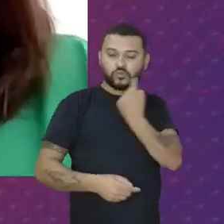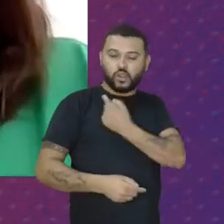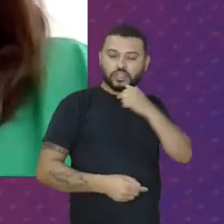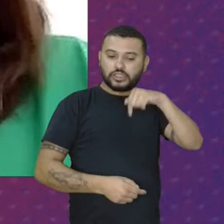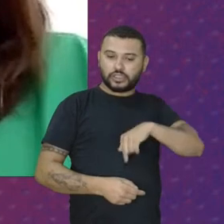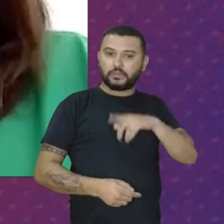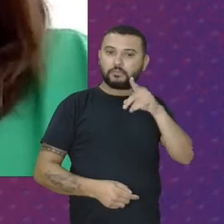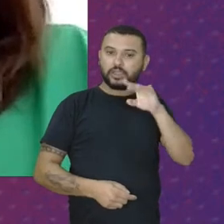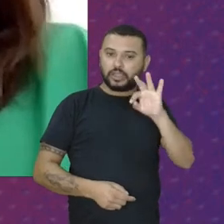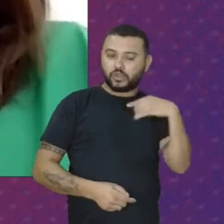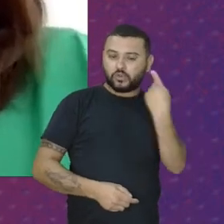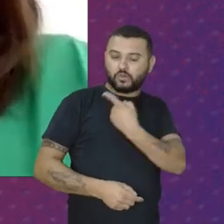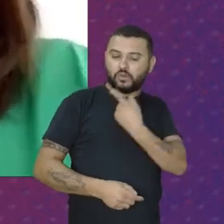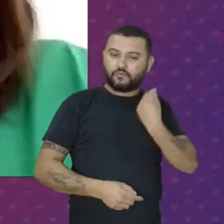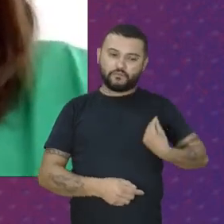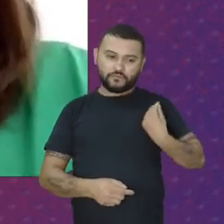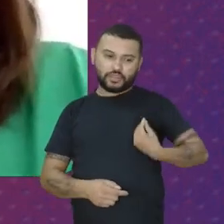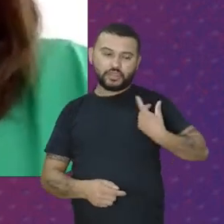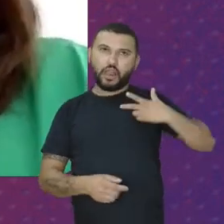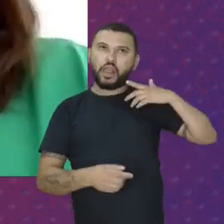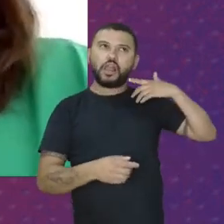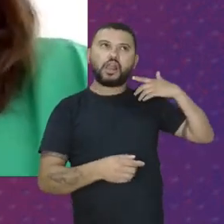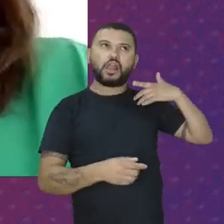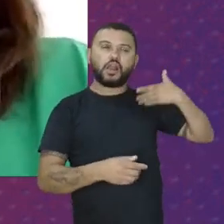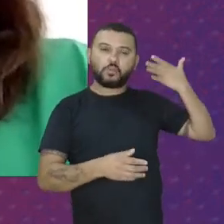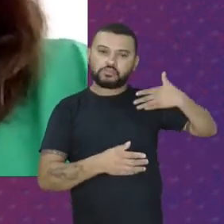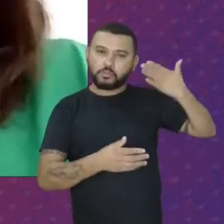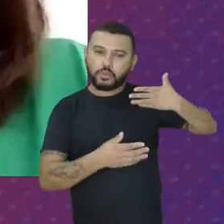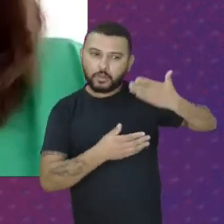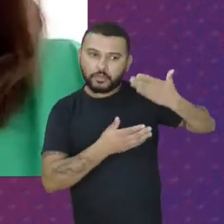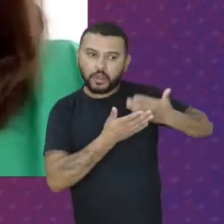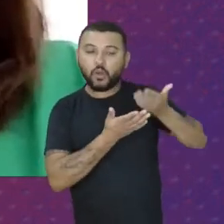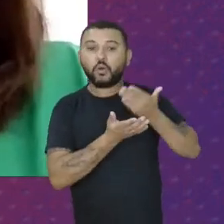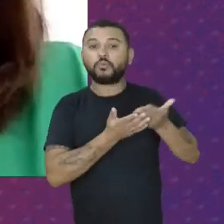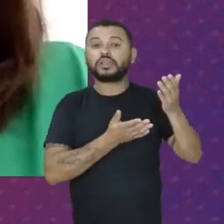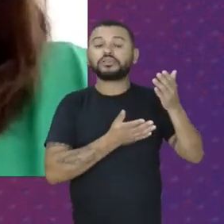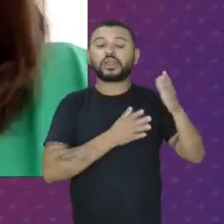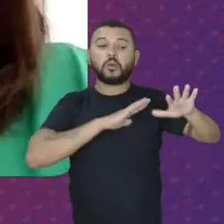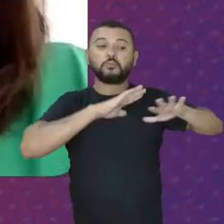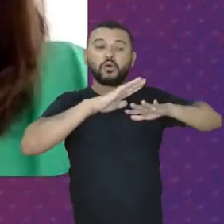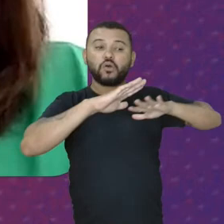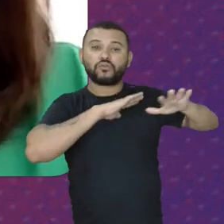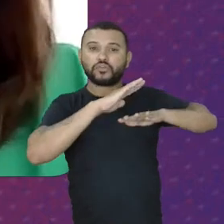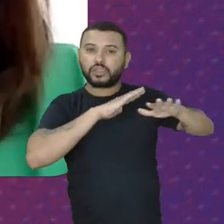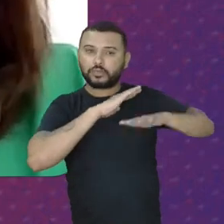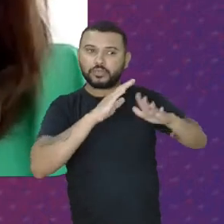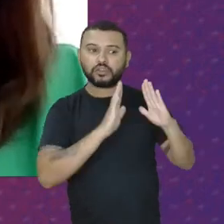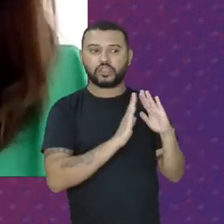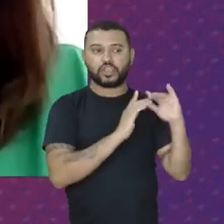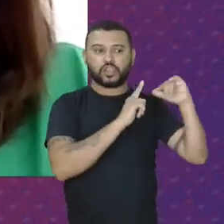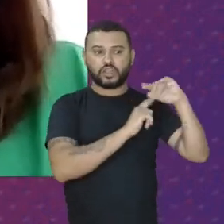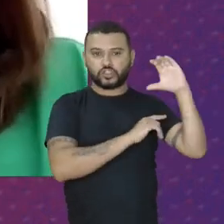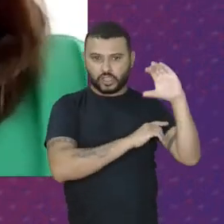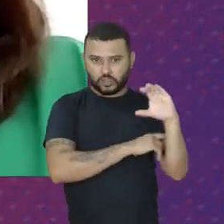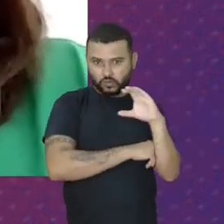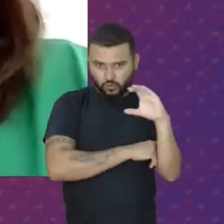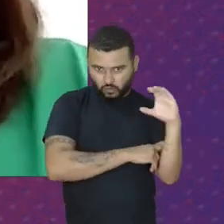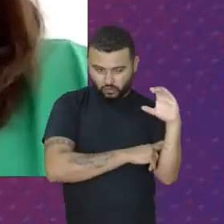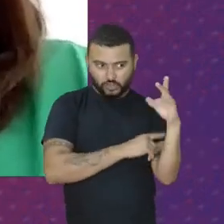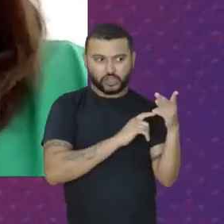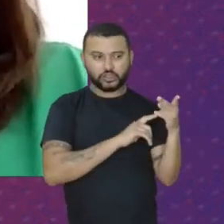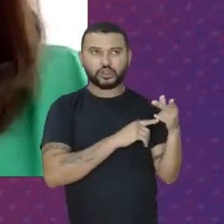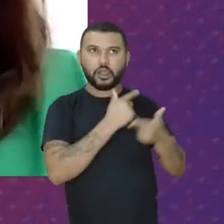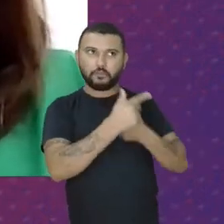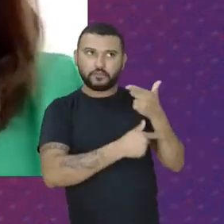caso, a minha trajetória ela começa nos movimentos da Igreja Católica, né,